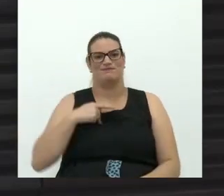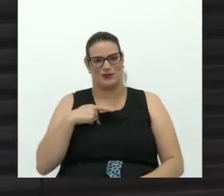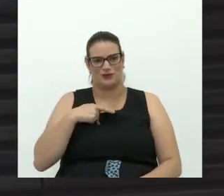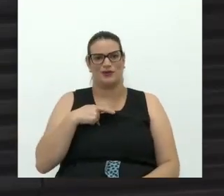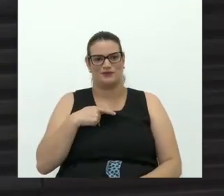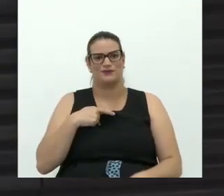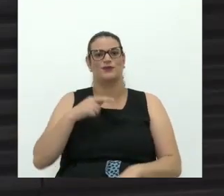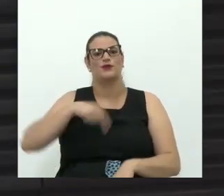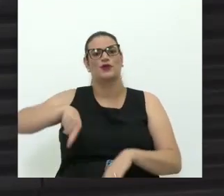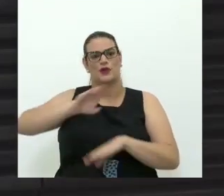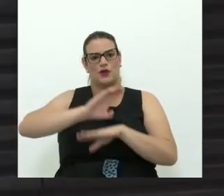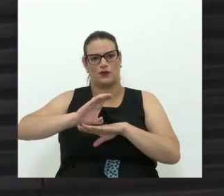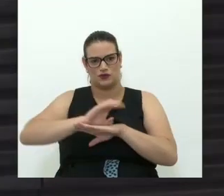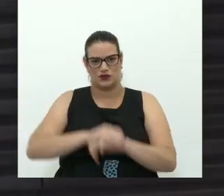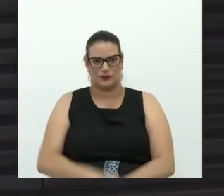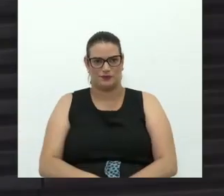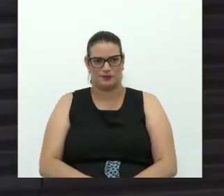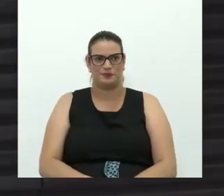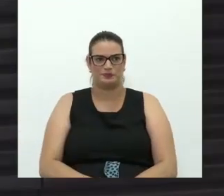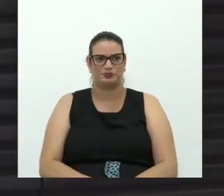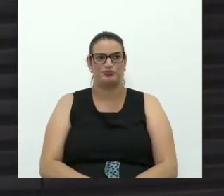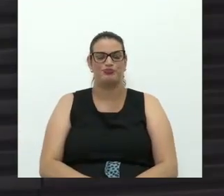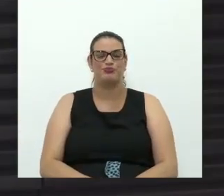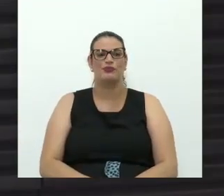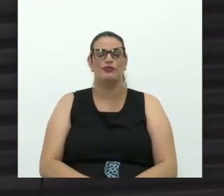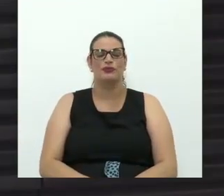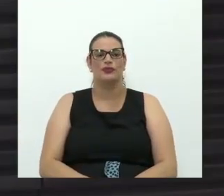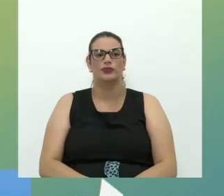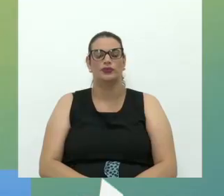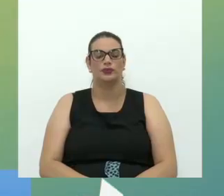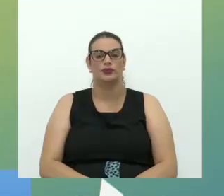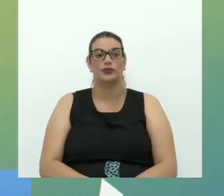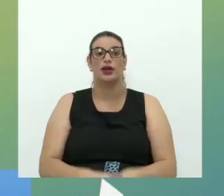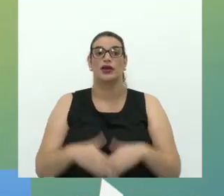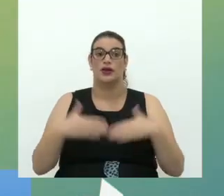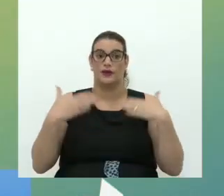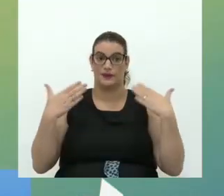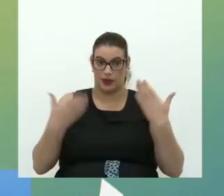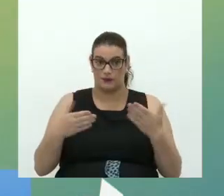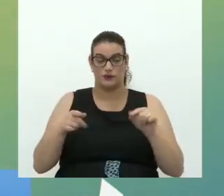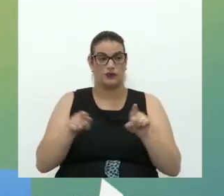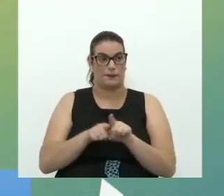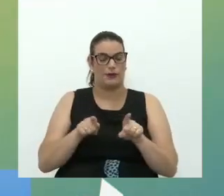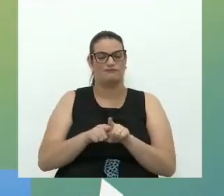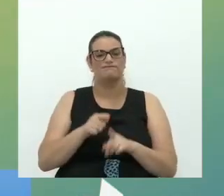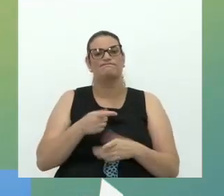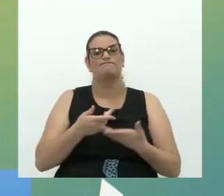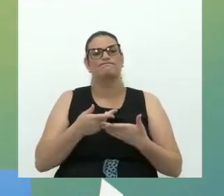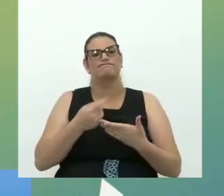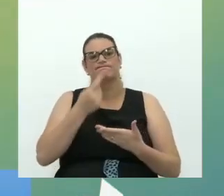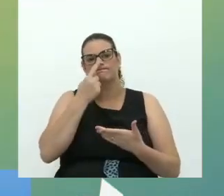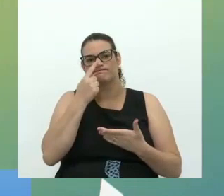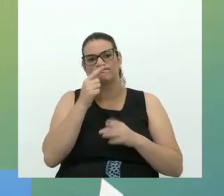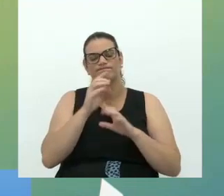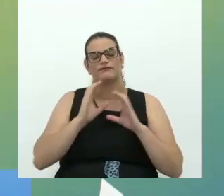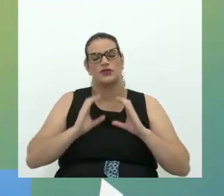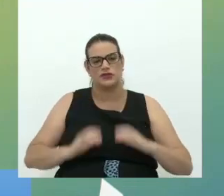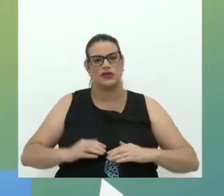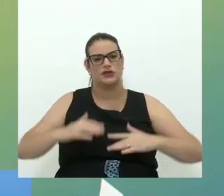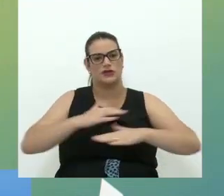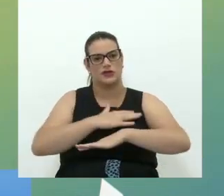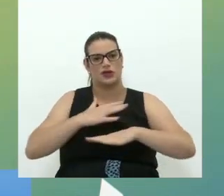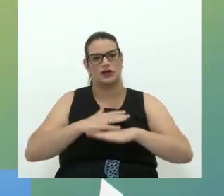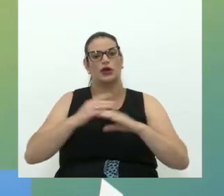nossa Constituição bom sobre engajamento cidadão na democracia né